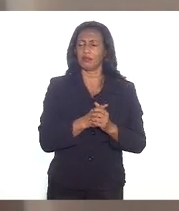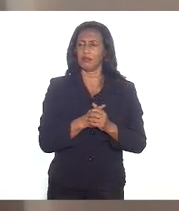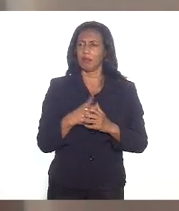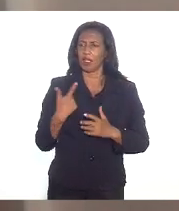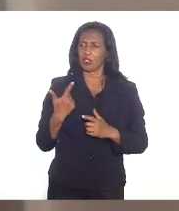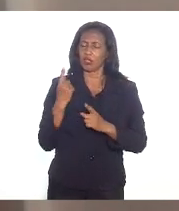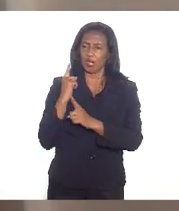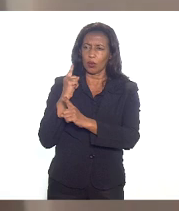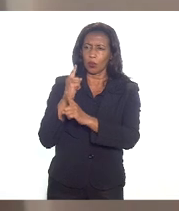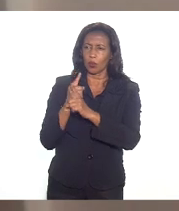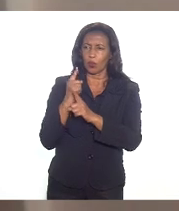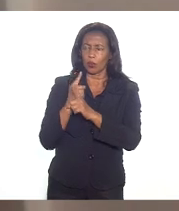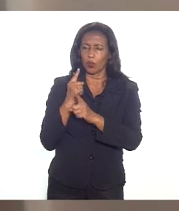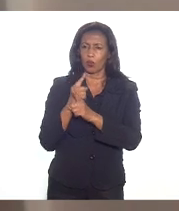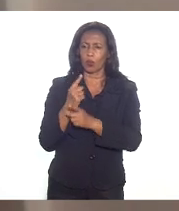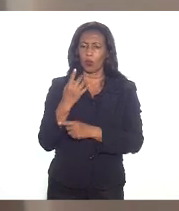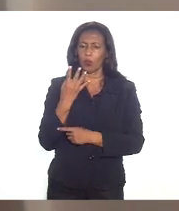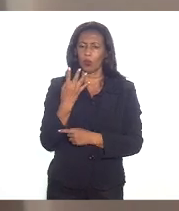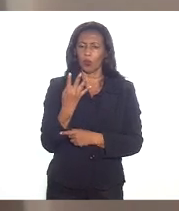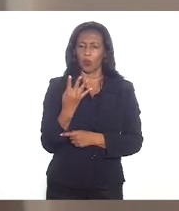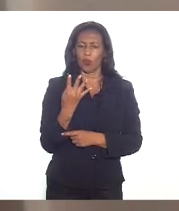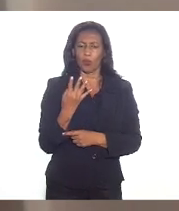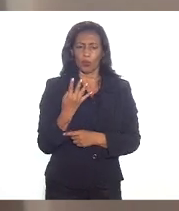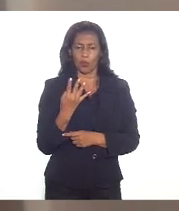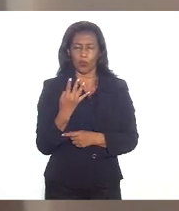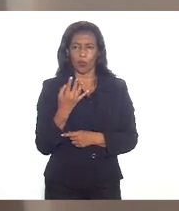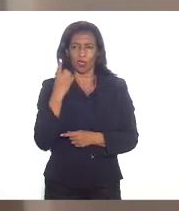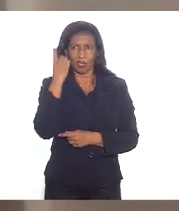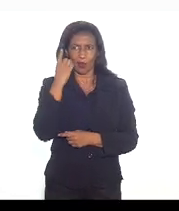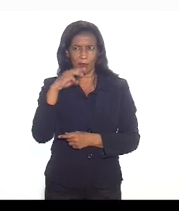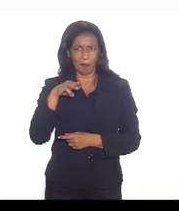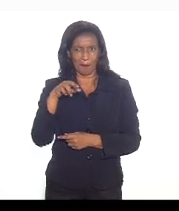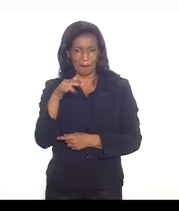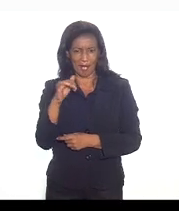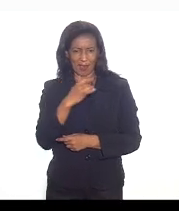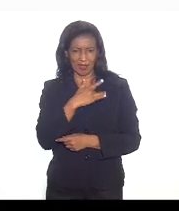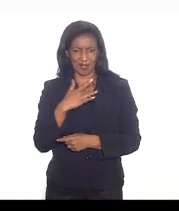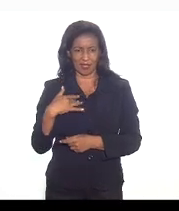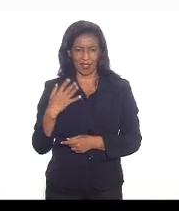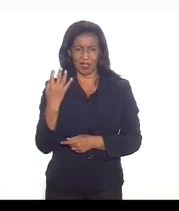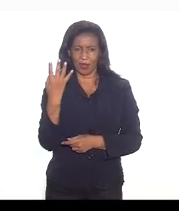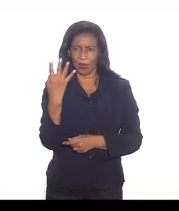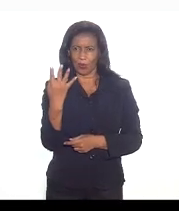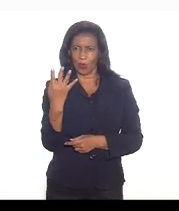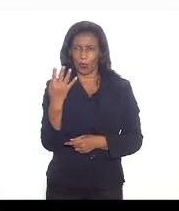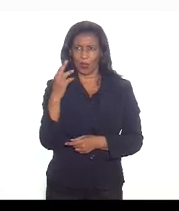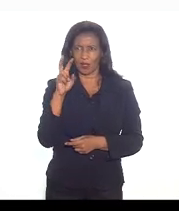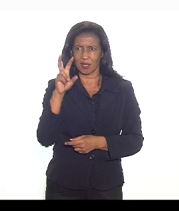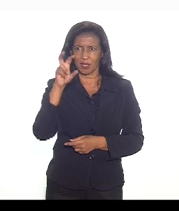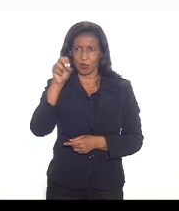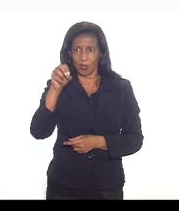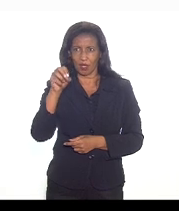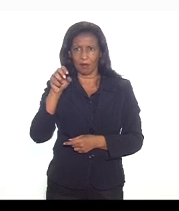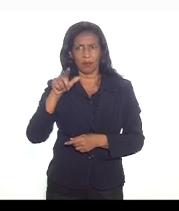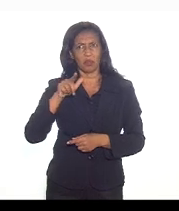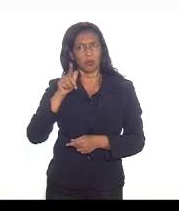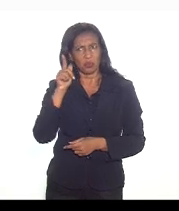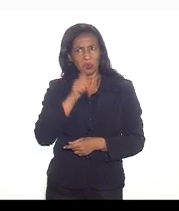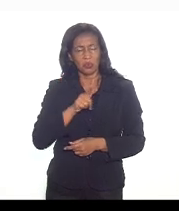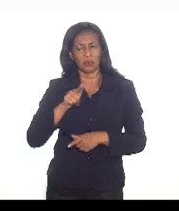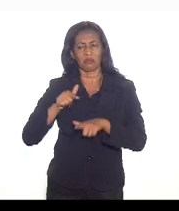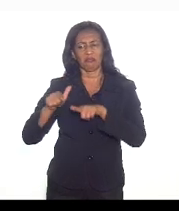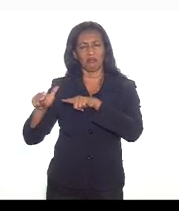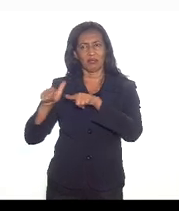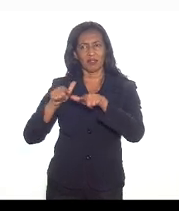está achando aí 450, deputada Marta, que trabalha mais na área de saúde, 450 mil empregos diretos no